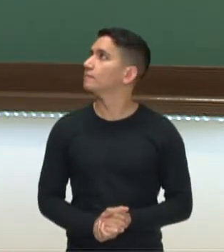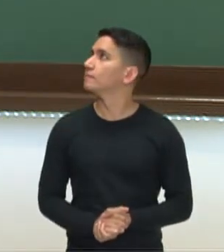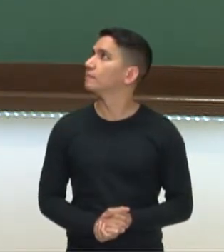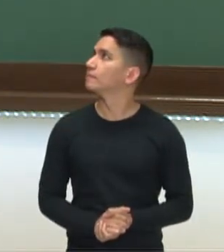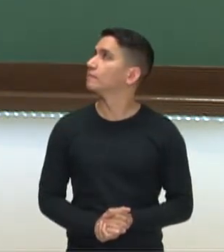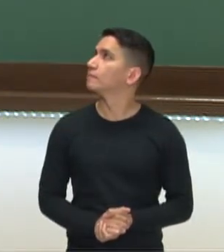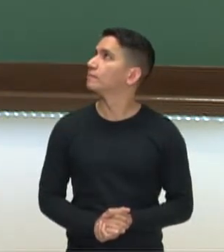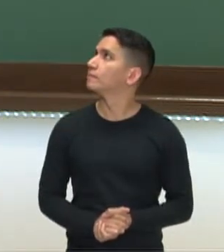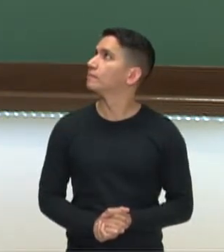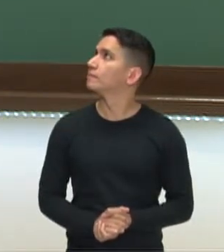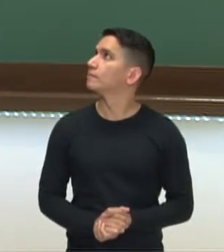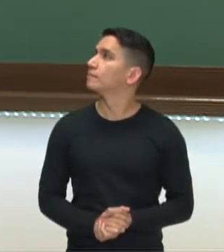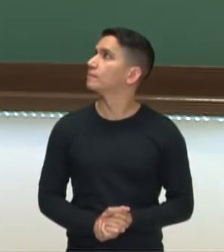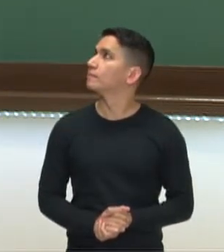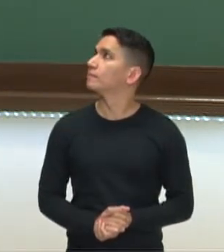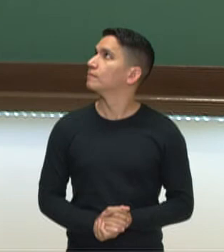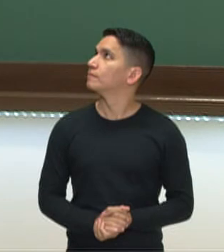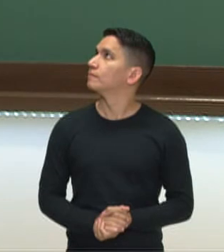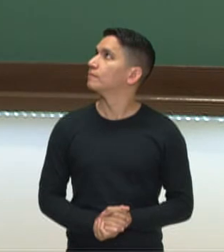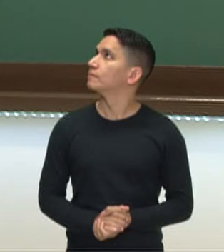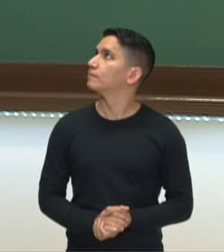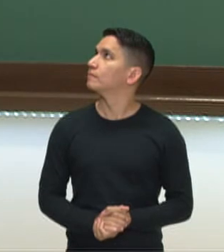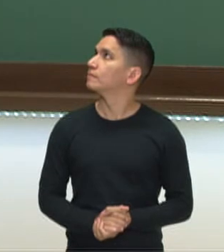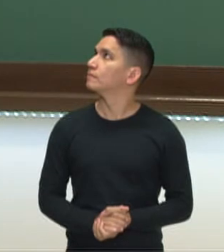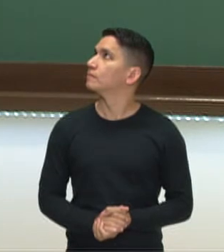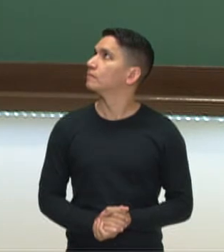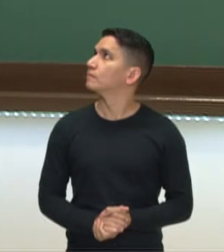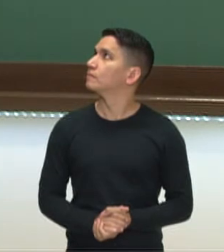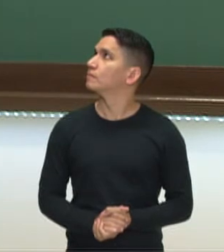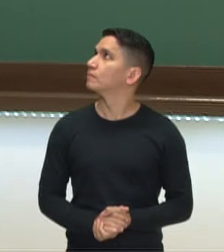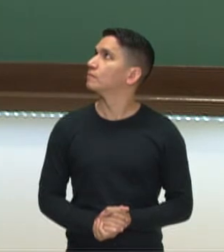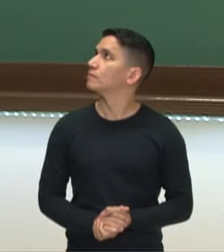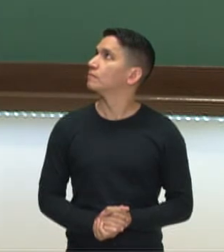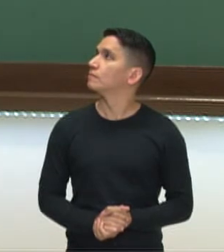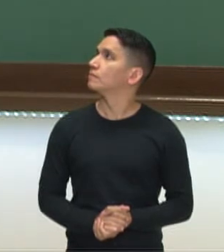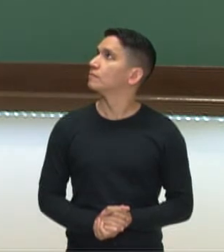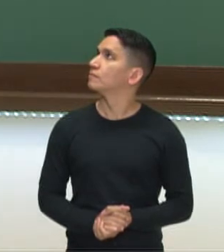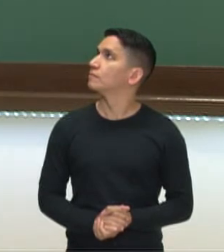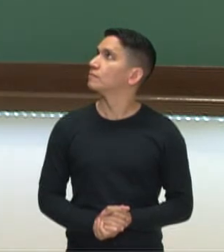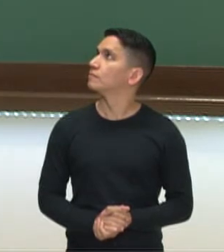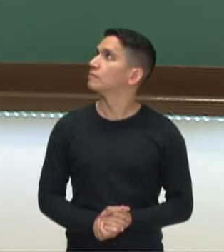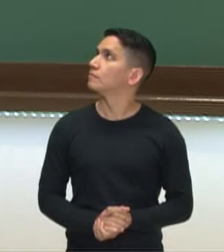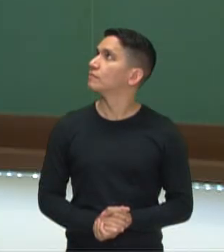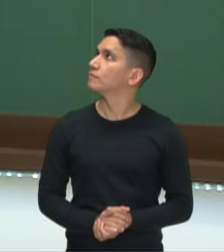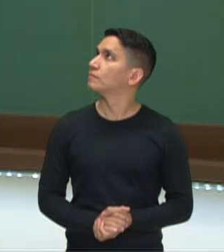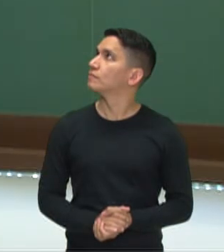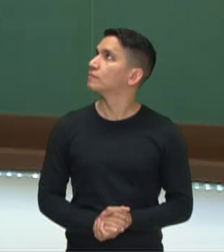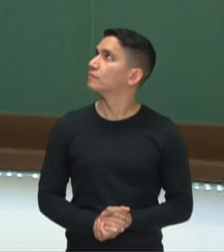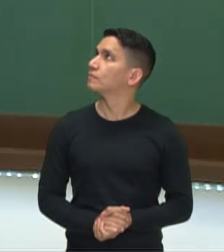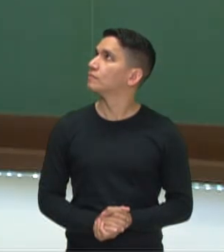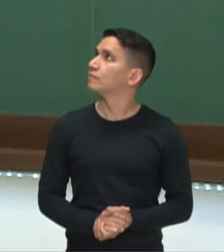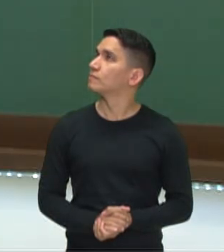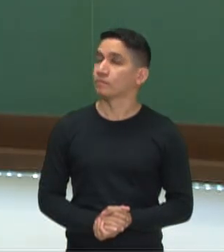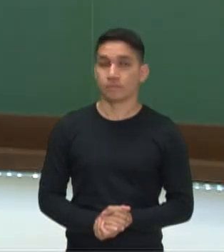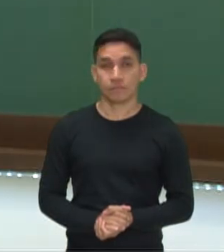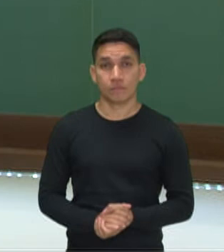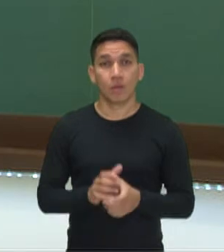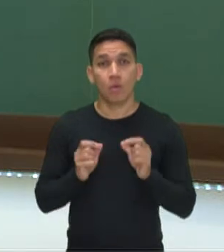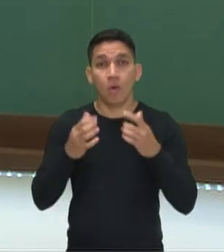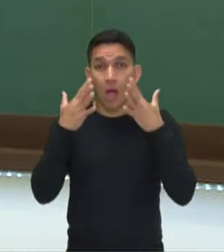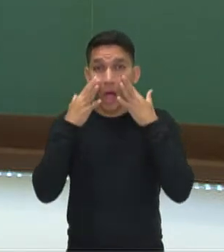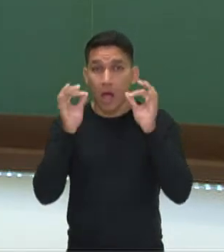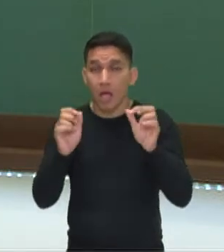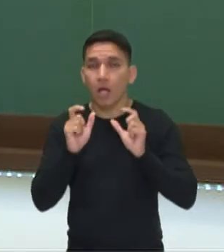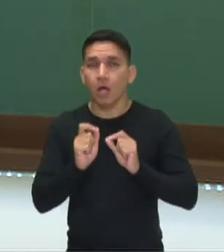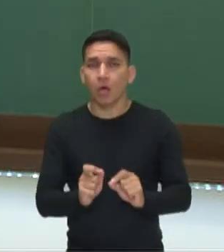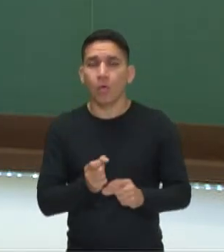Uso de las contracciones, ó, gênero e número. Presta atenção, gênero e